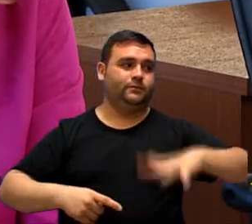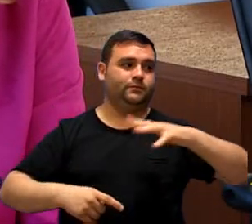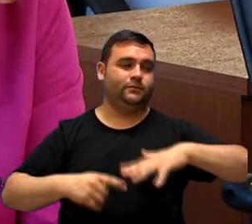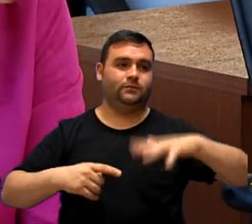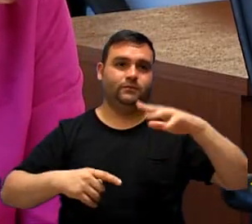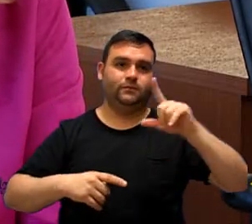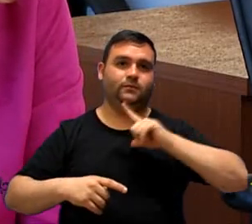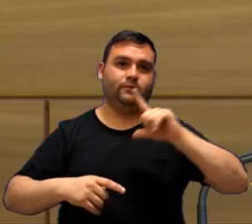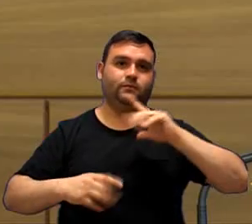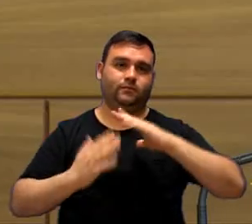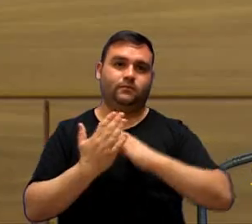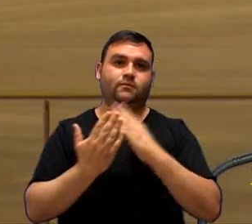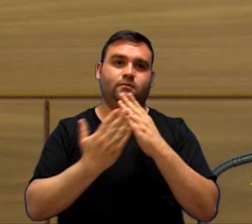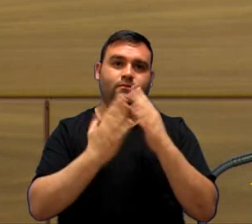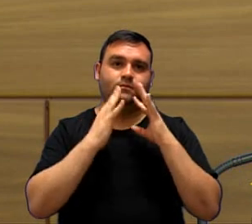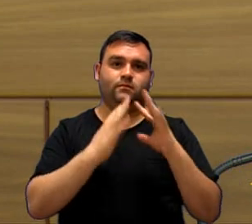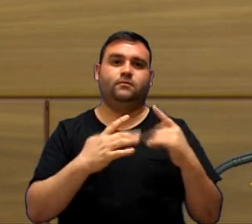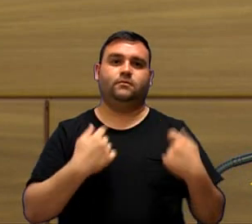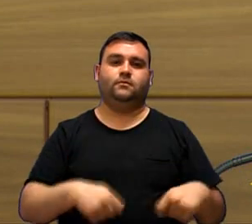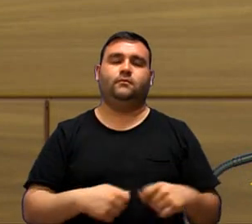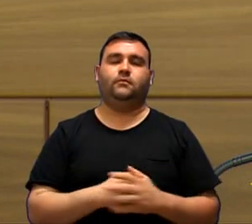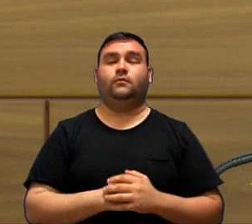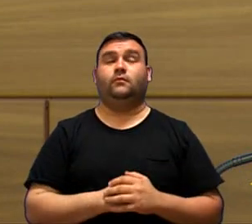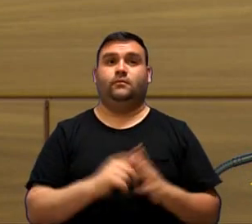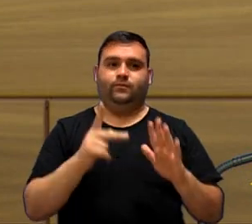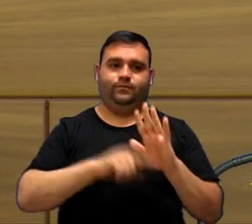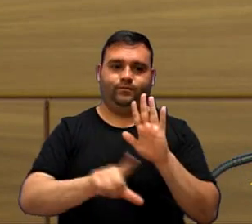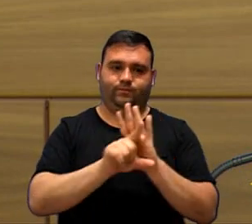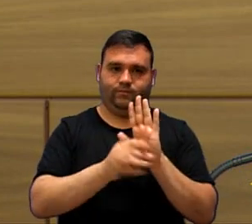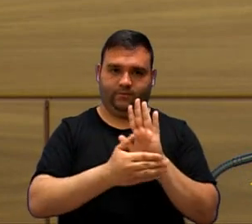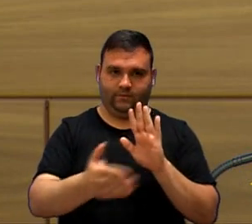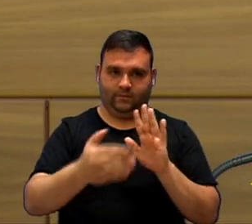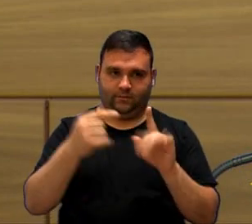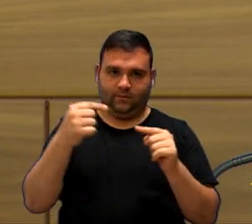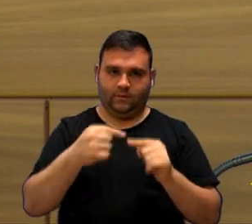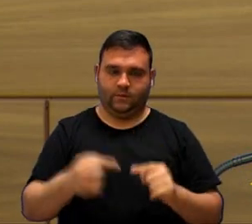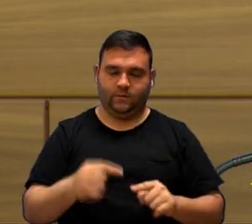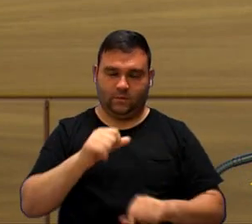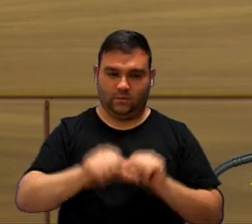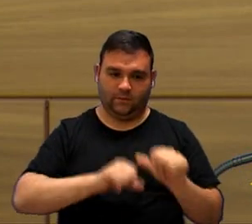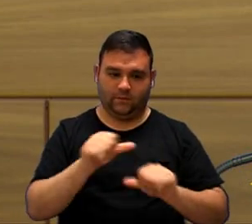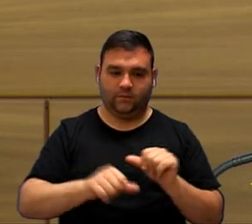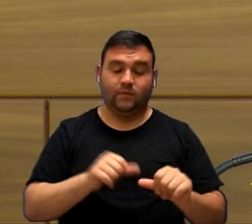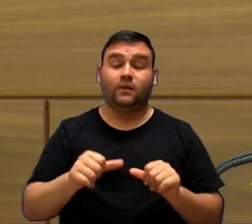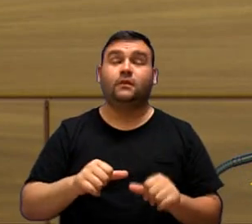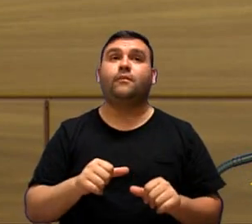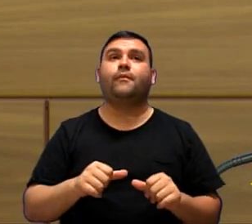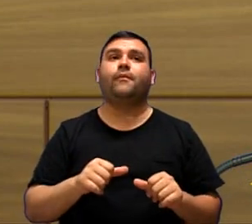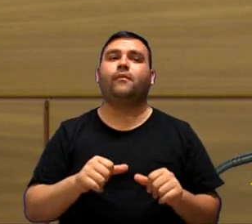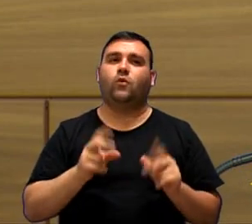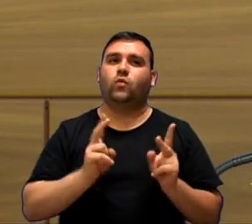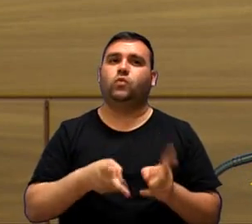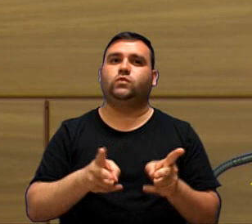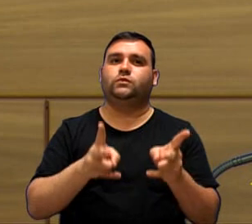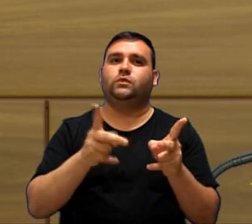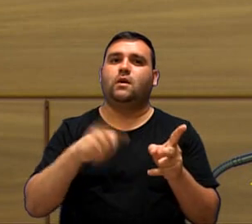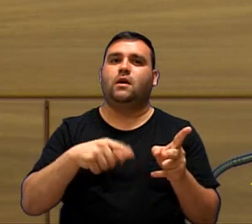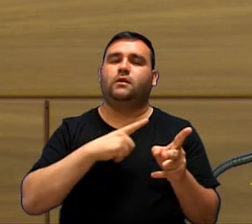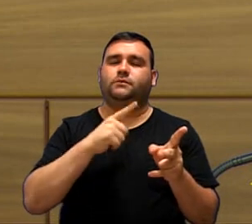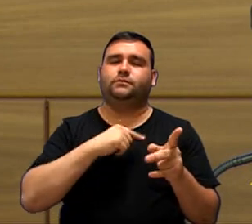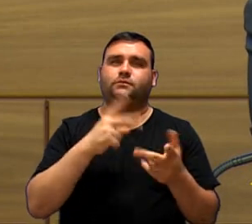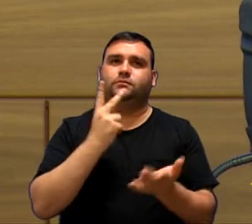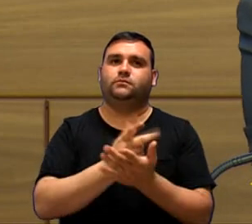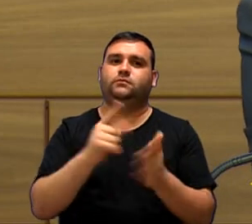extremamente delicada. Bom, o projeto de lei que a gente mandou aqui para corrigir as emendas, continua sendo as